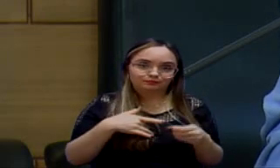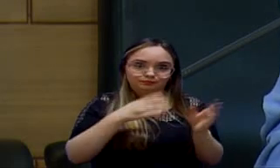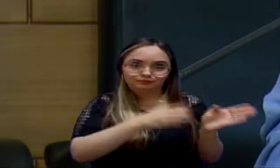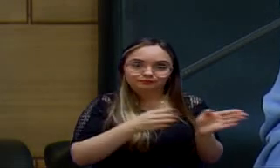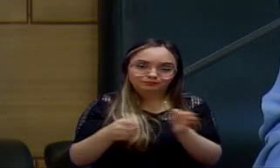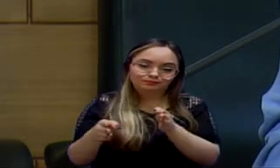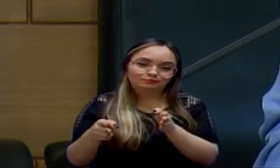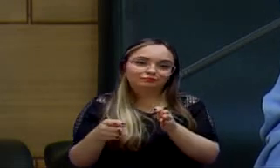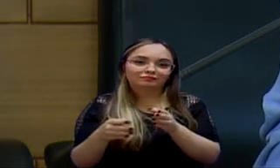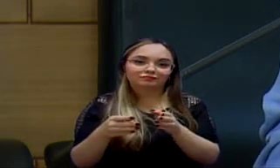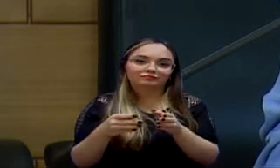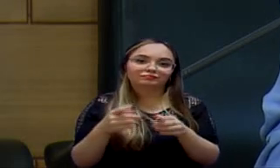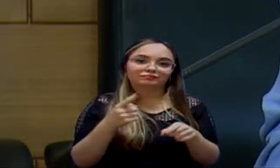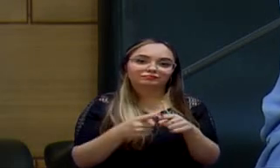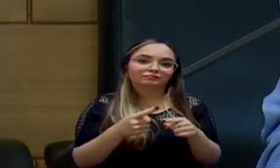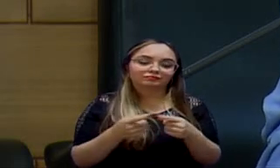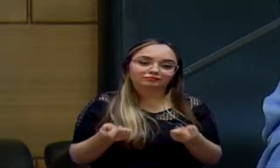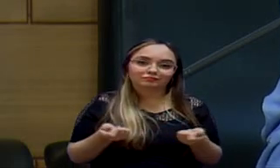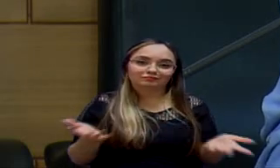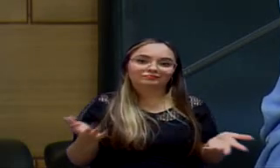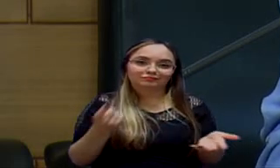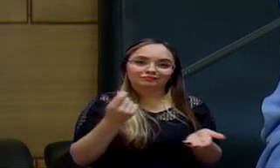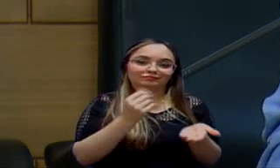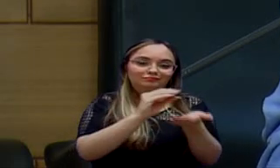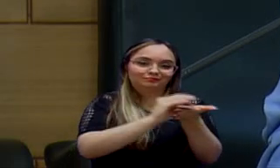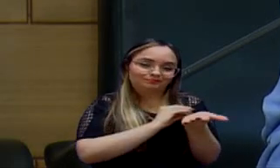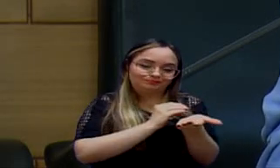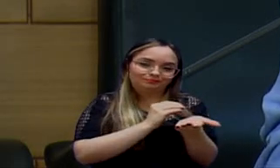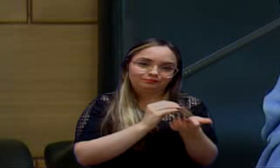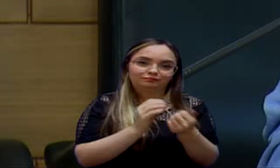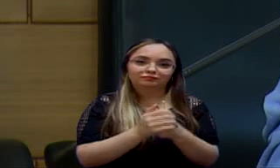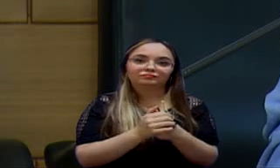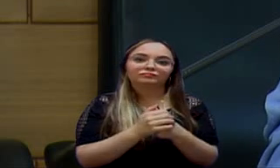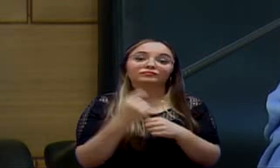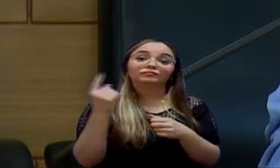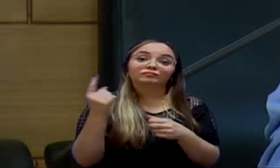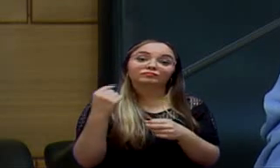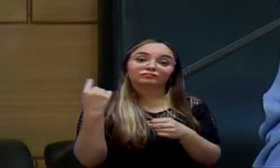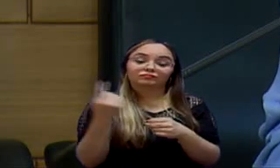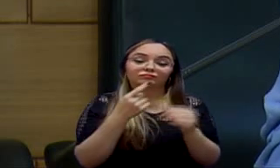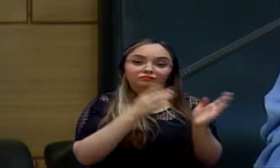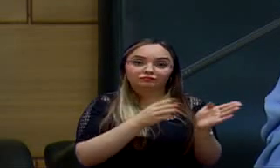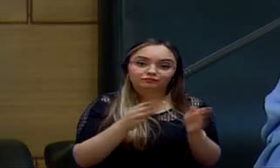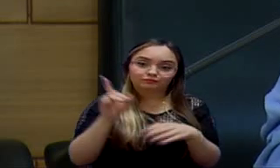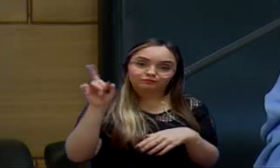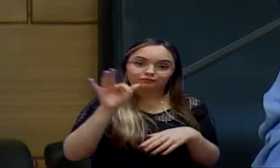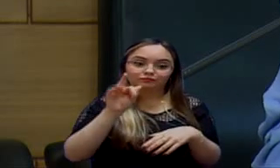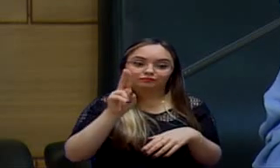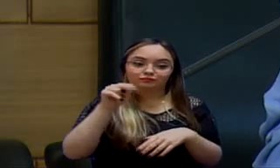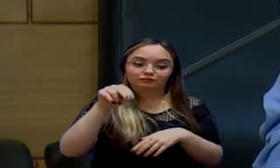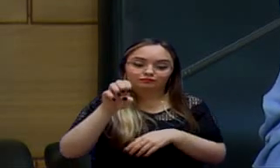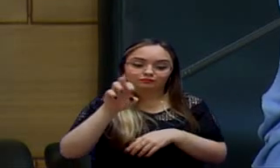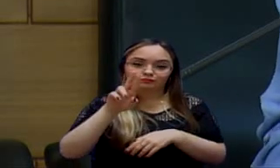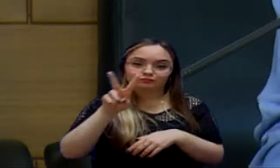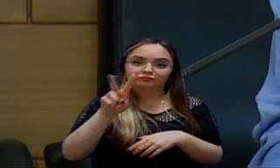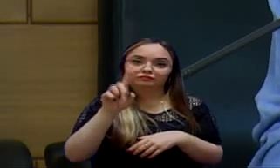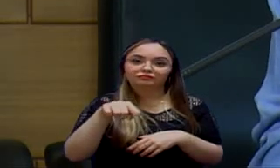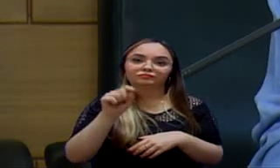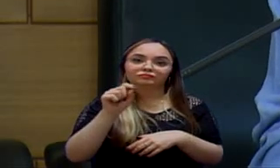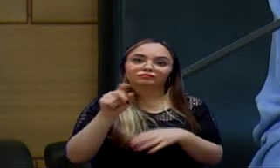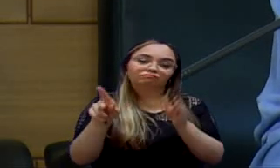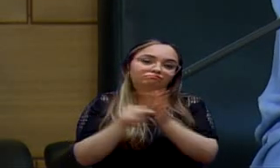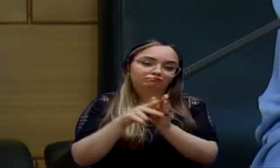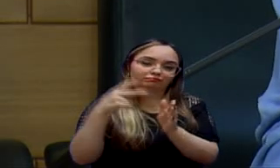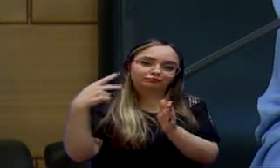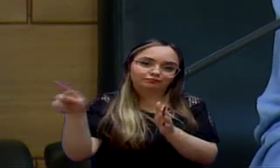descolamento da despesa em função da receita Lembrando que o sistema de autogestão da funserv ele tem uma característica muito